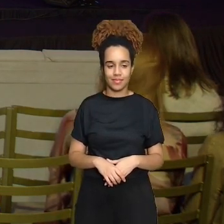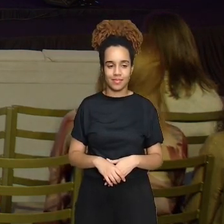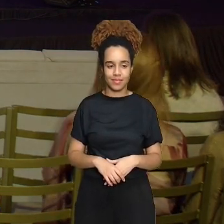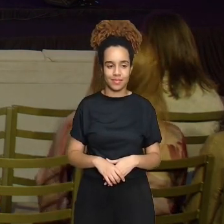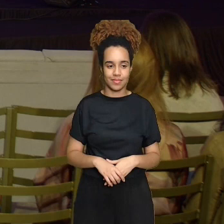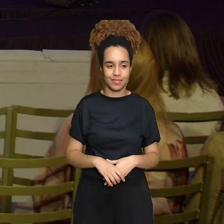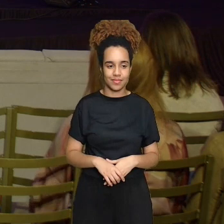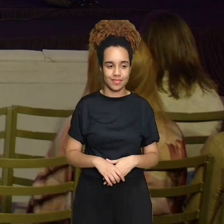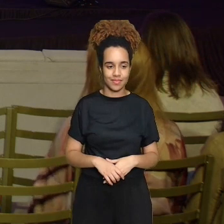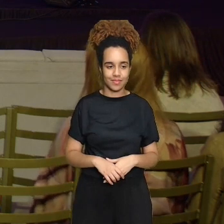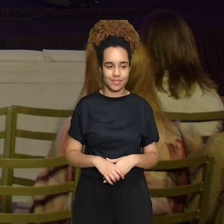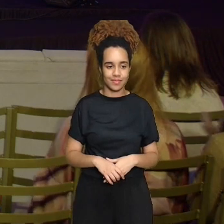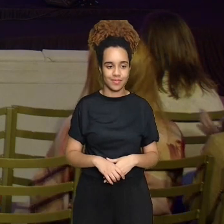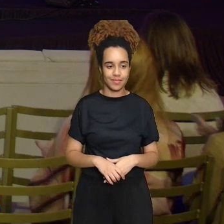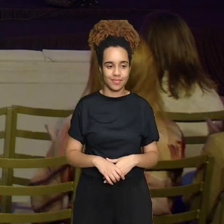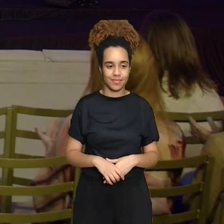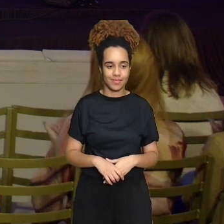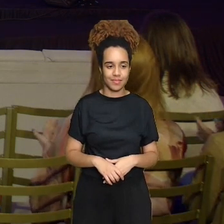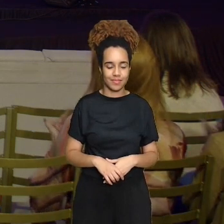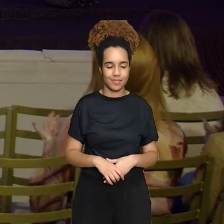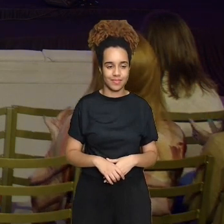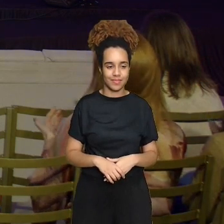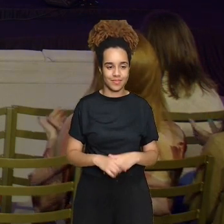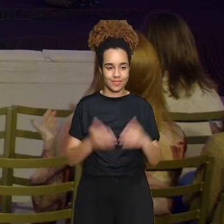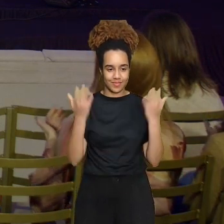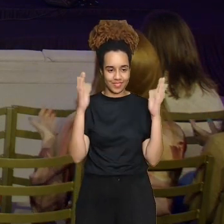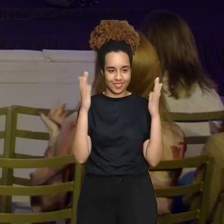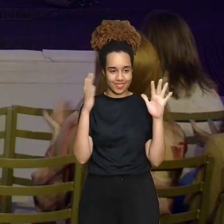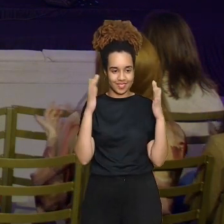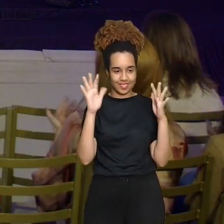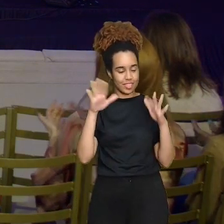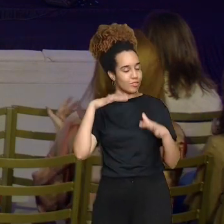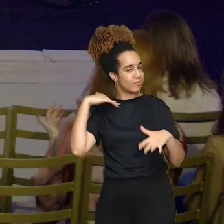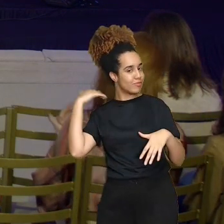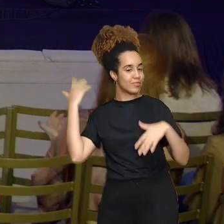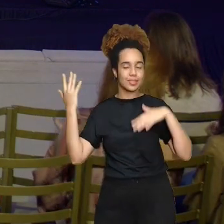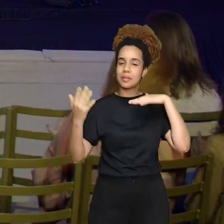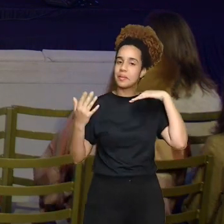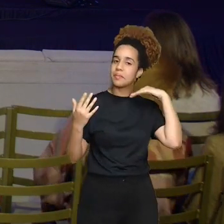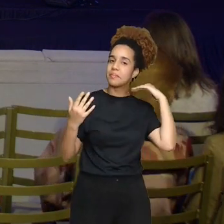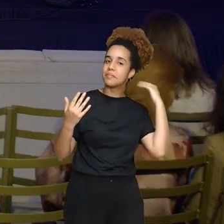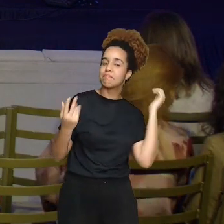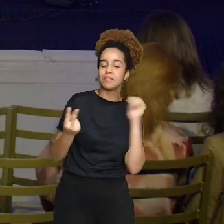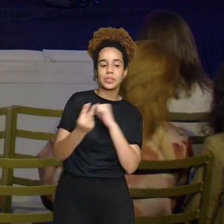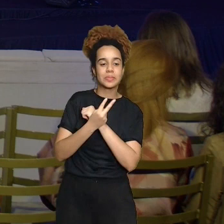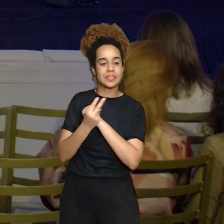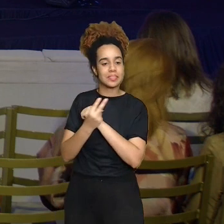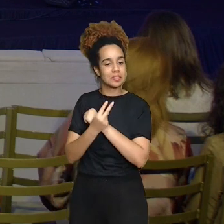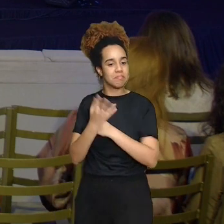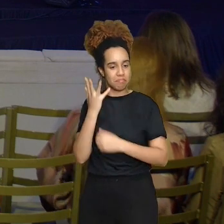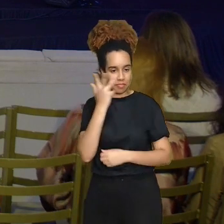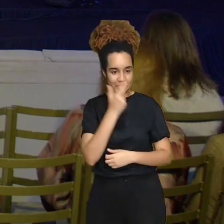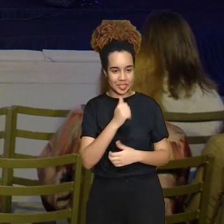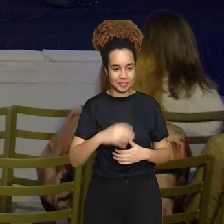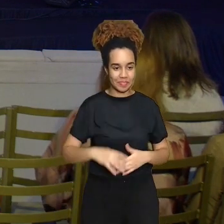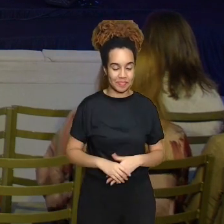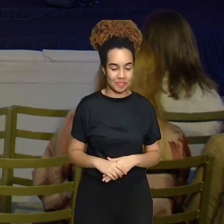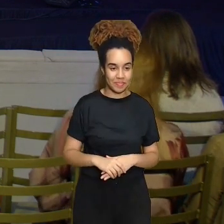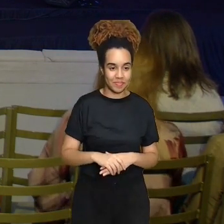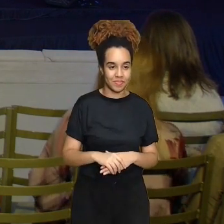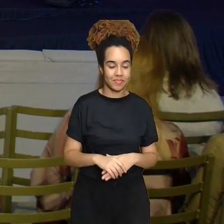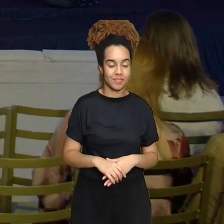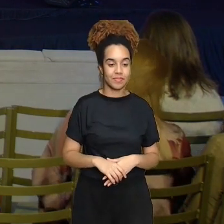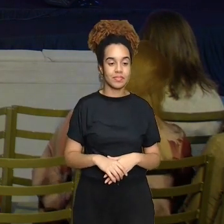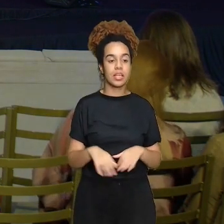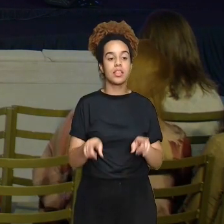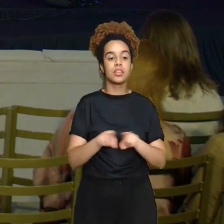gente bonita, ela já vem desfilando, os cabelos cuidados, olha que bonito, né? Também vai ser um show, os